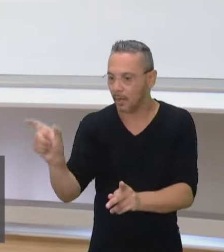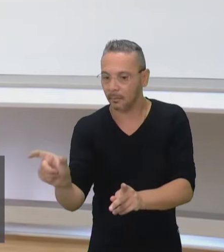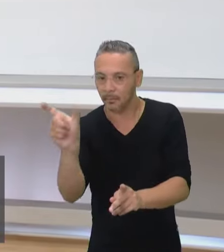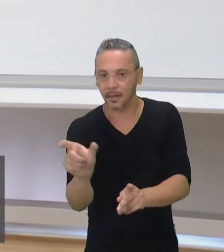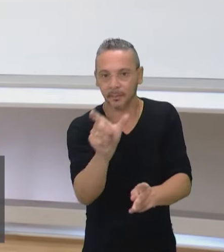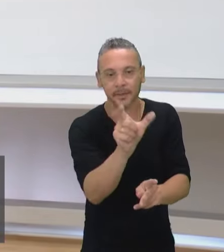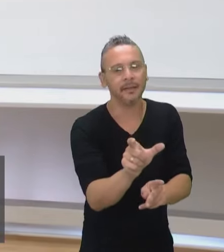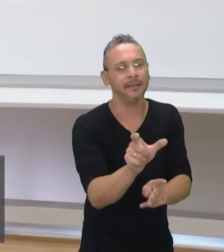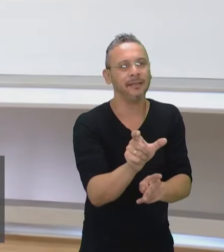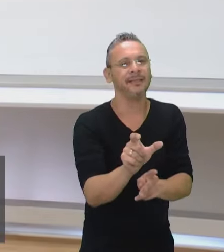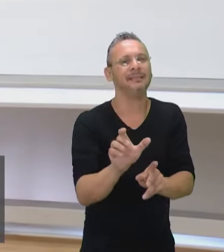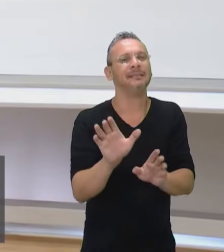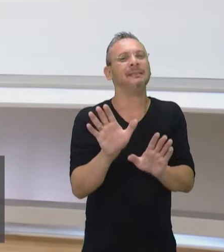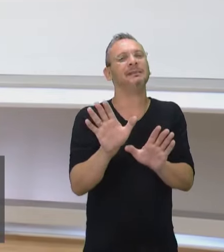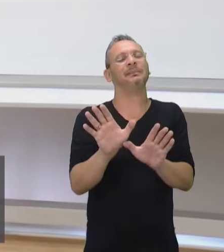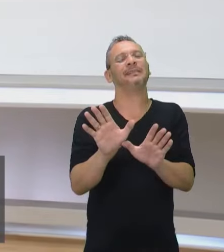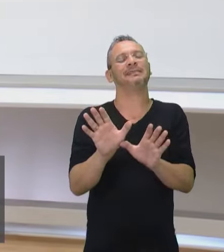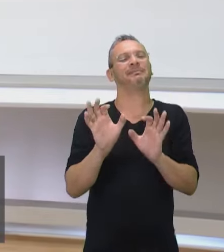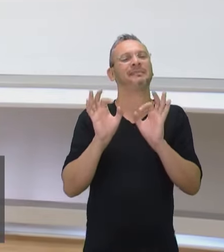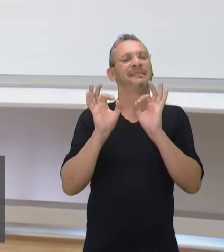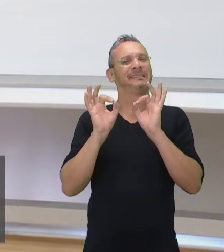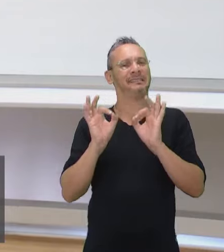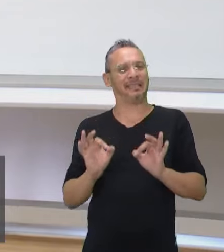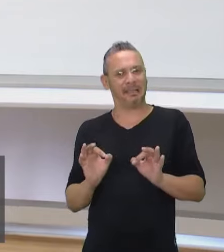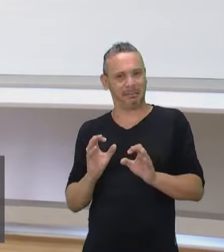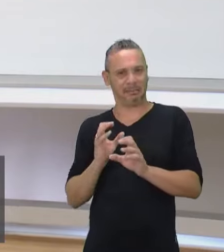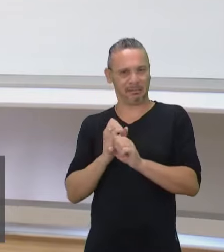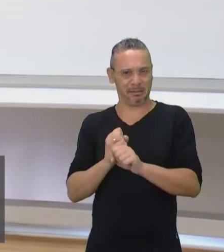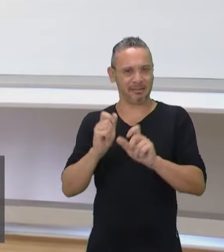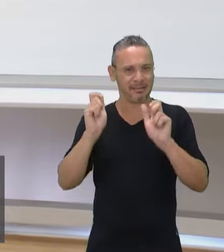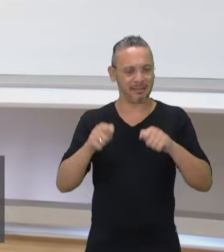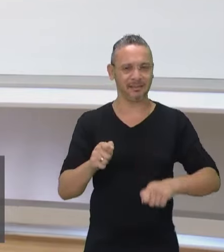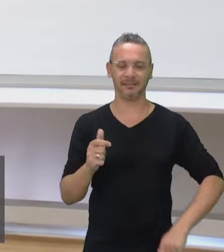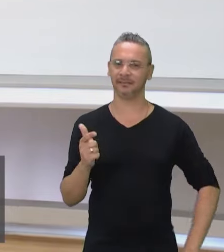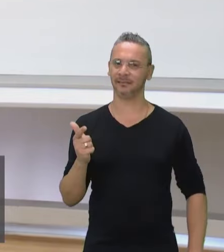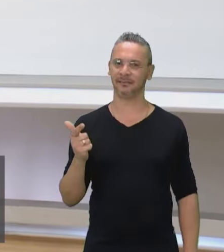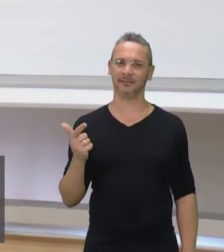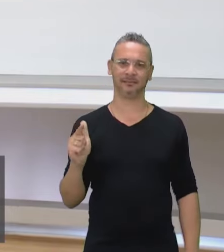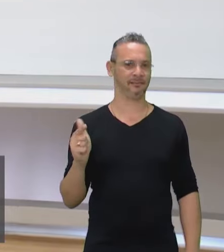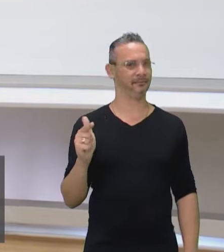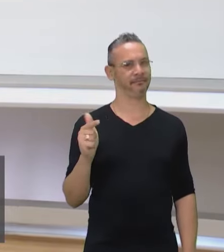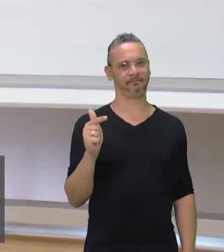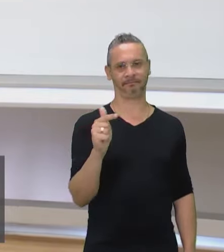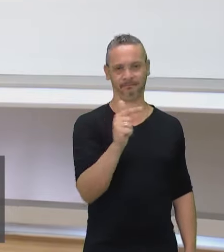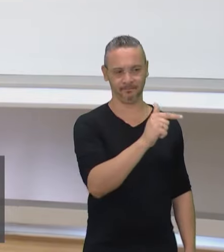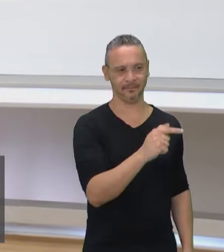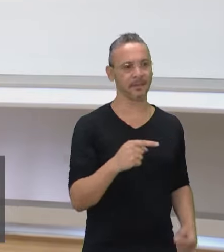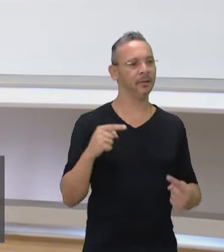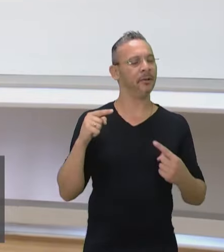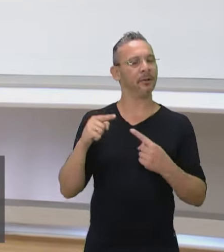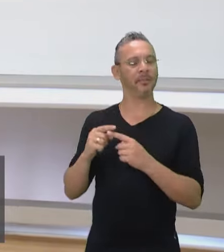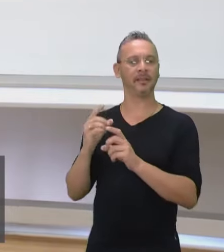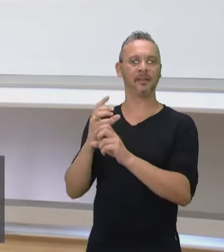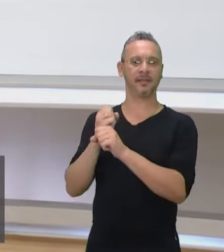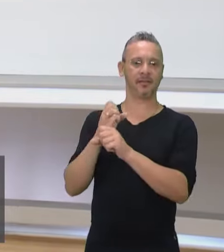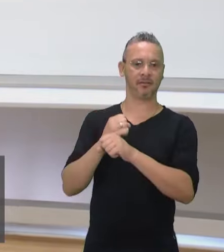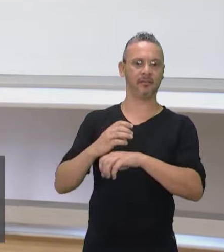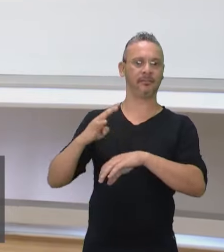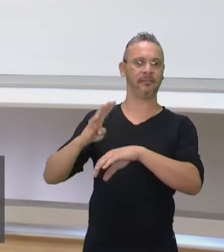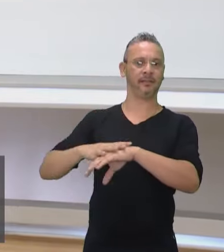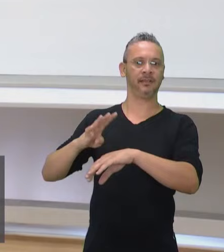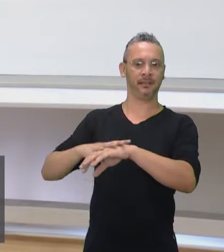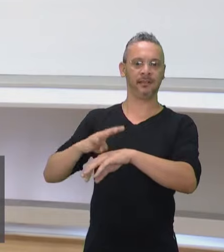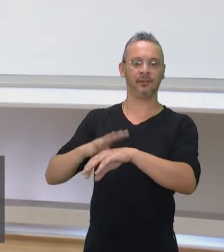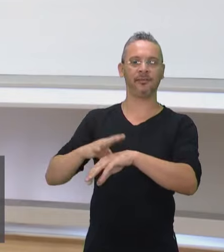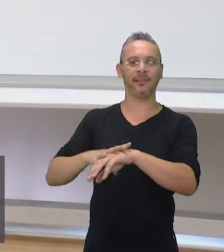cabeça, mas não dá para ter exatamente a dimensão da desigualdade social, porque isso daí é um cálculo matemático. Eu não sou muito